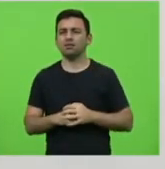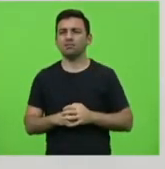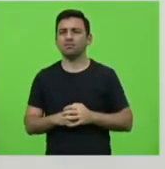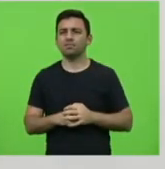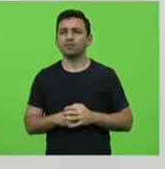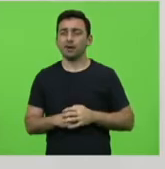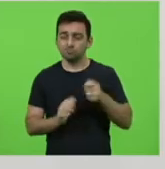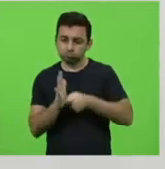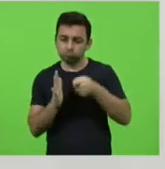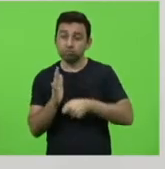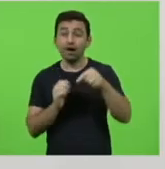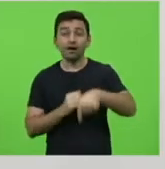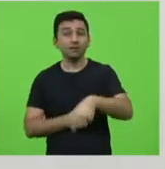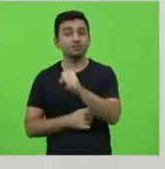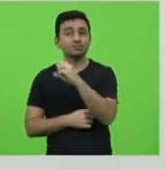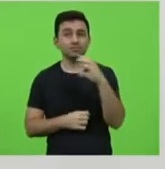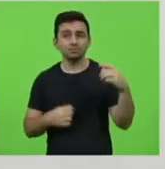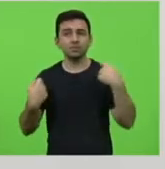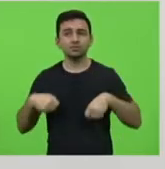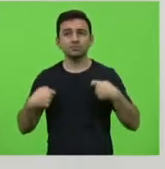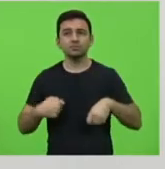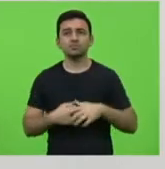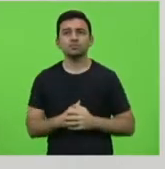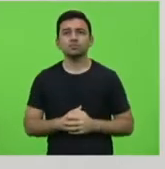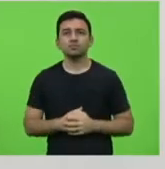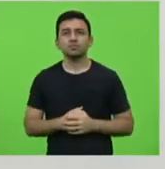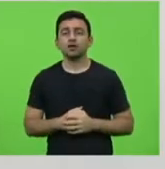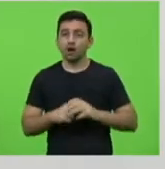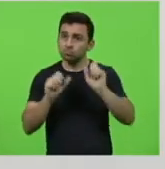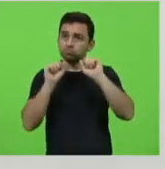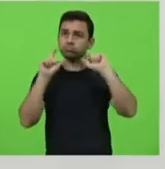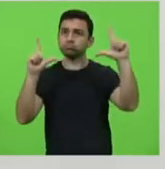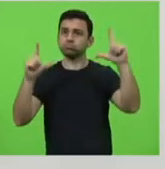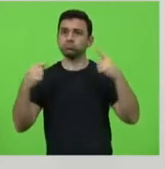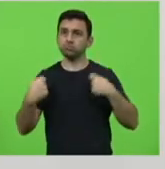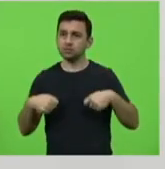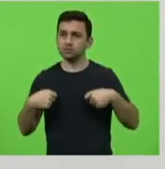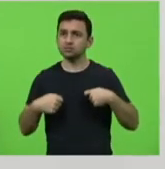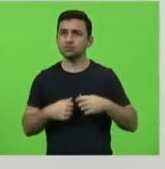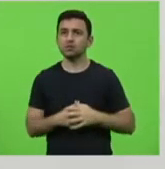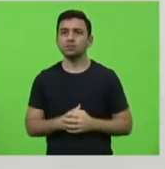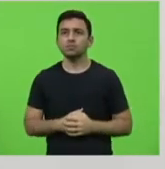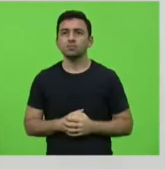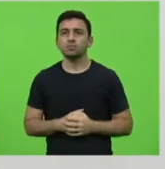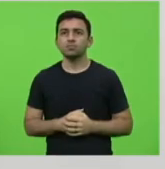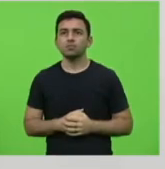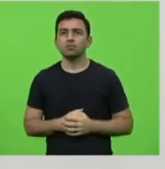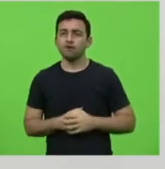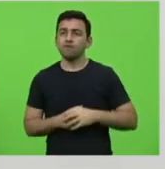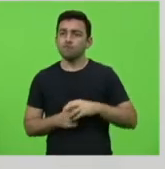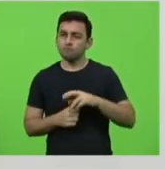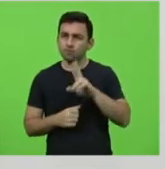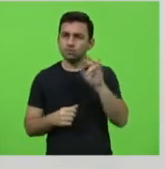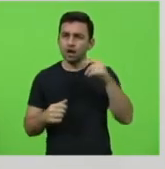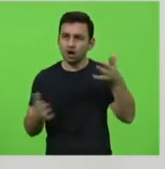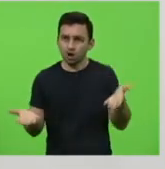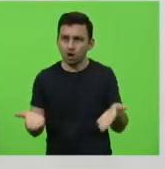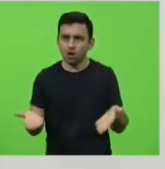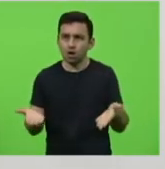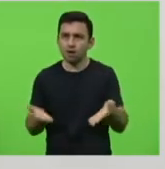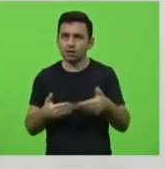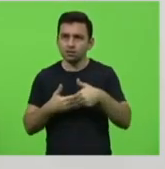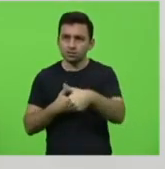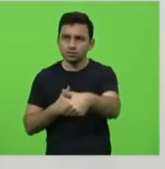Vamos batalhar por Santa Catarina? Vamos acordar e vamos batalhar por Santa Catarina? Vamos retomar, bancada